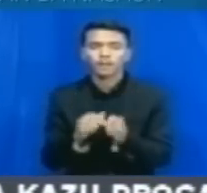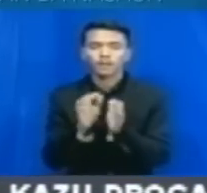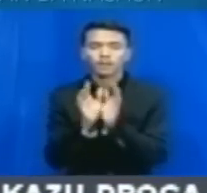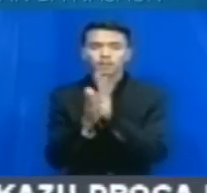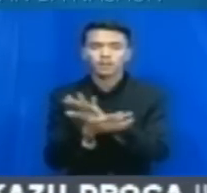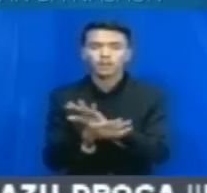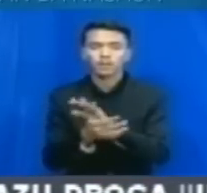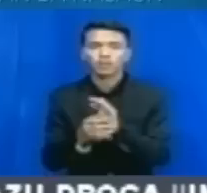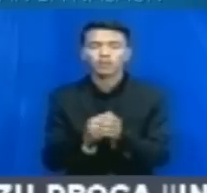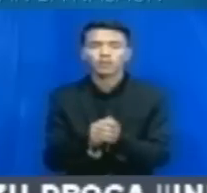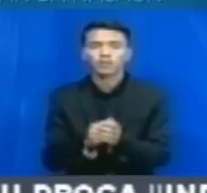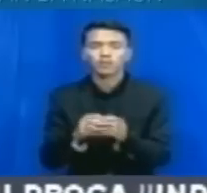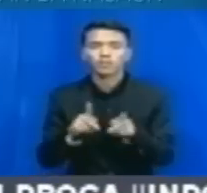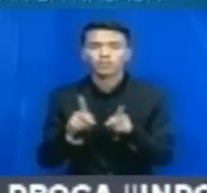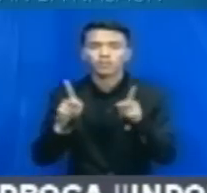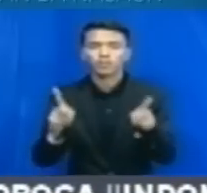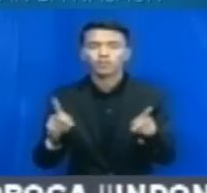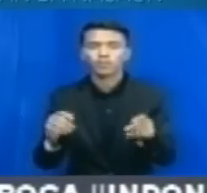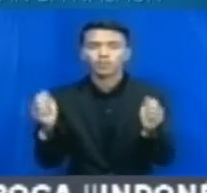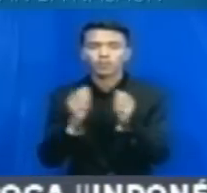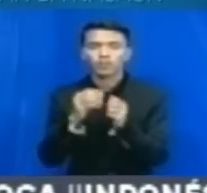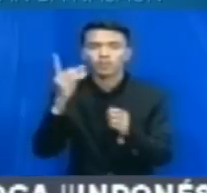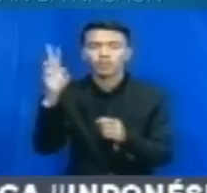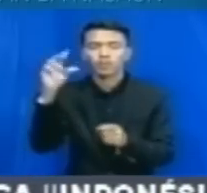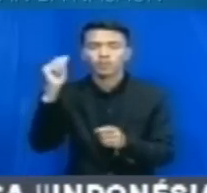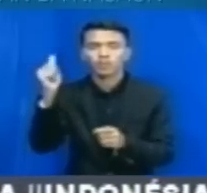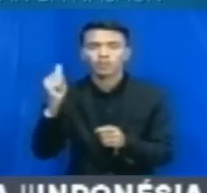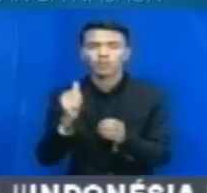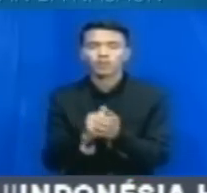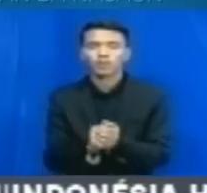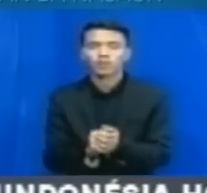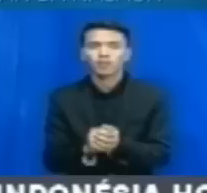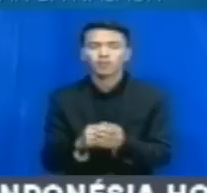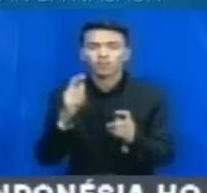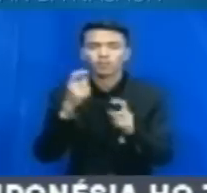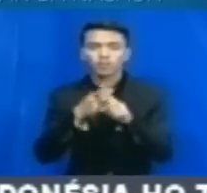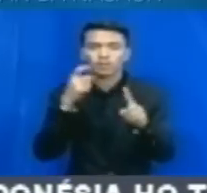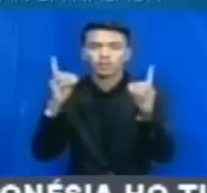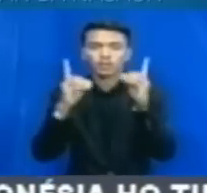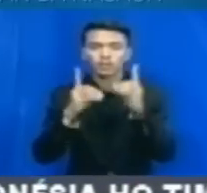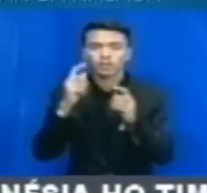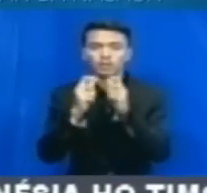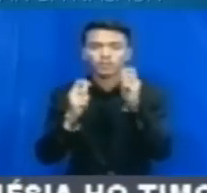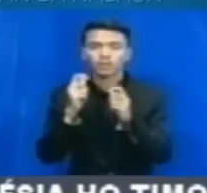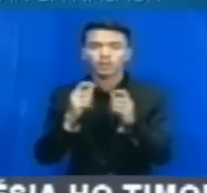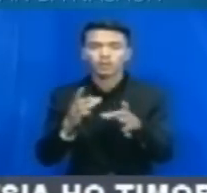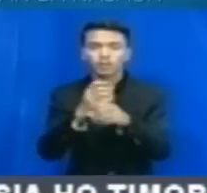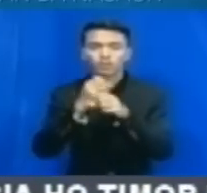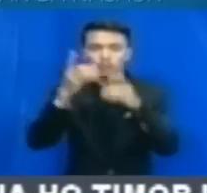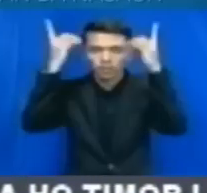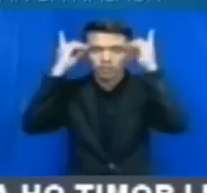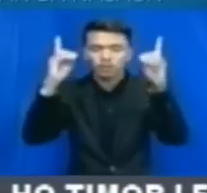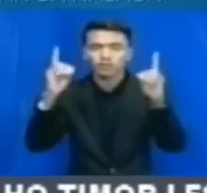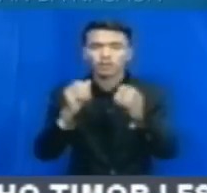Sai ao consumo público. Relaciona o caso droga. Nebeque a parte do tribunal. Futi decisão. Ligue-se a medida de